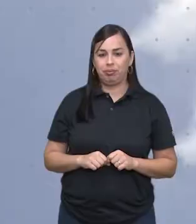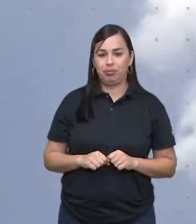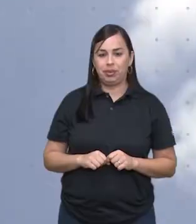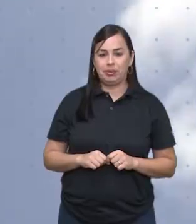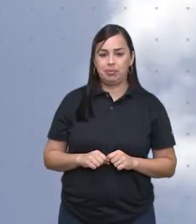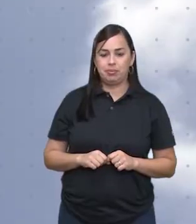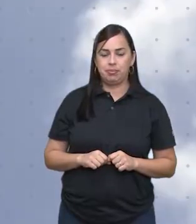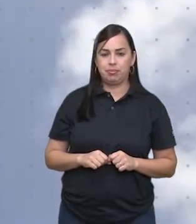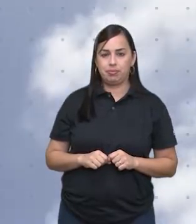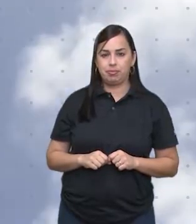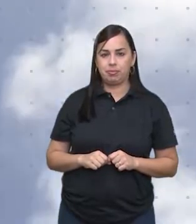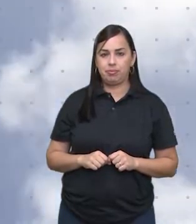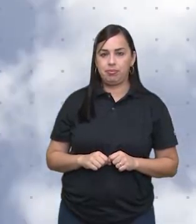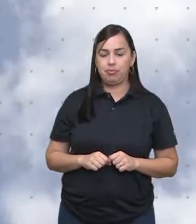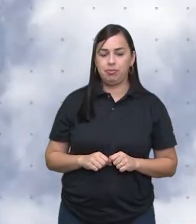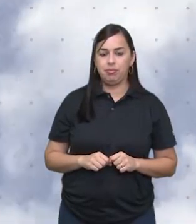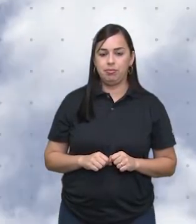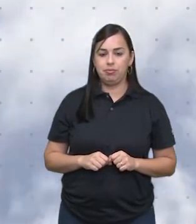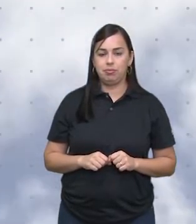ver?